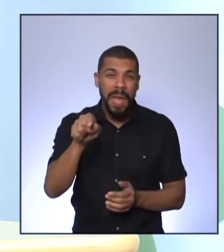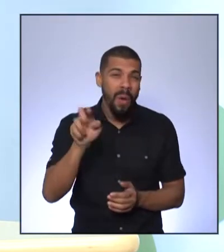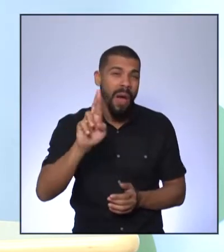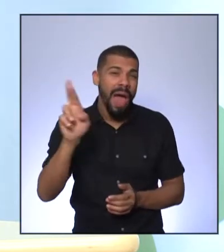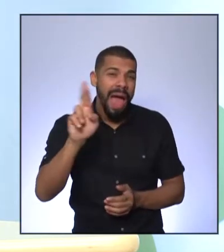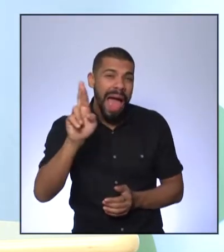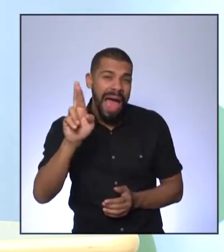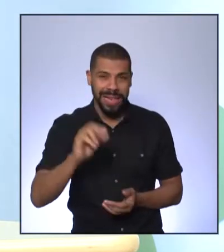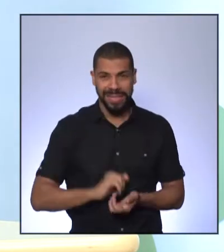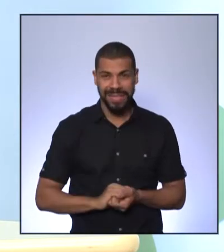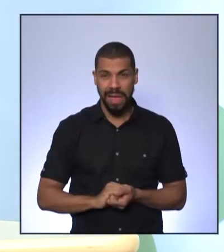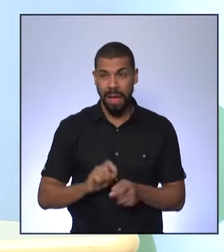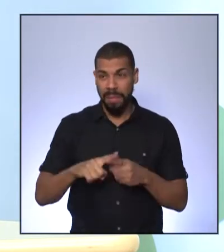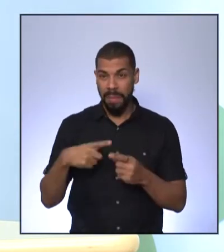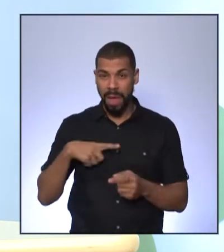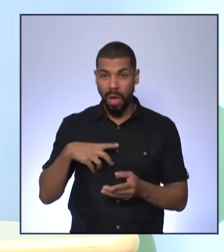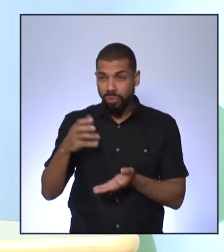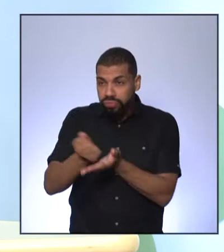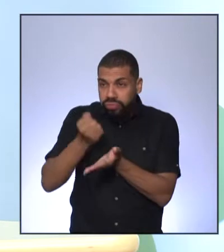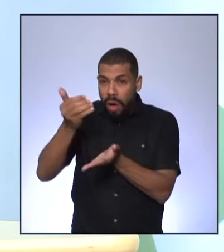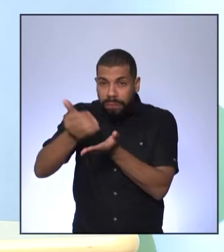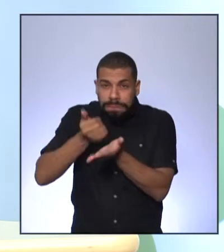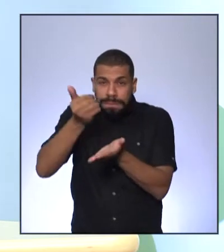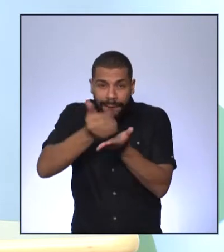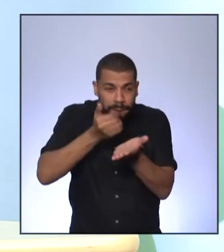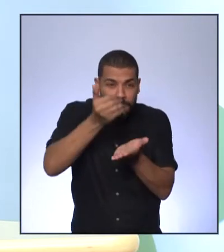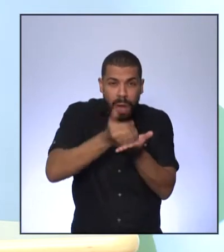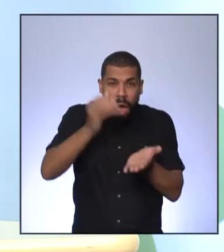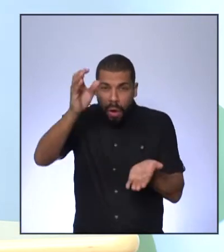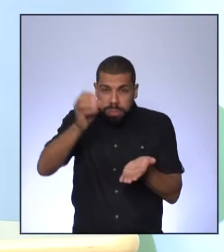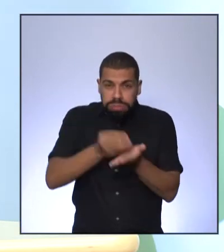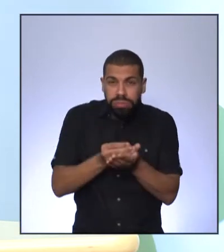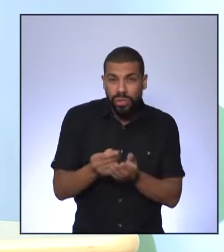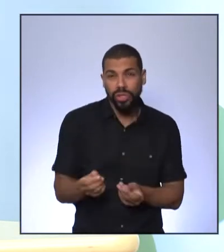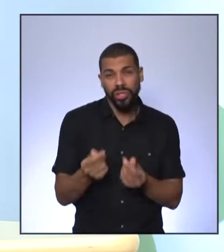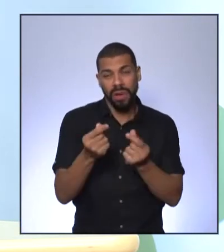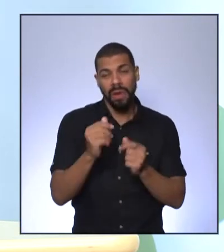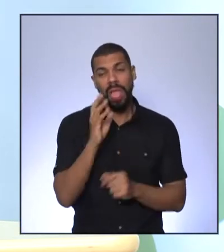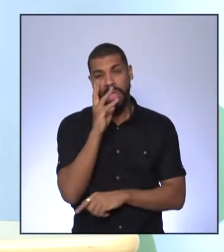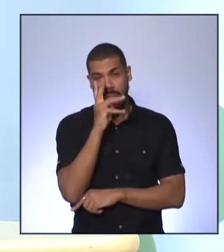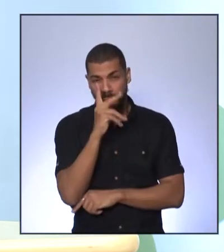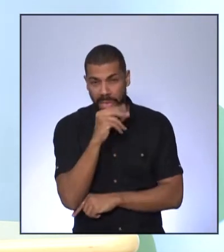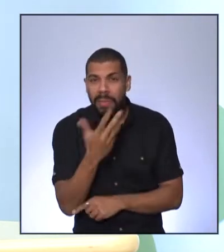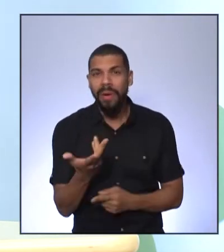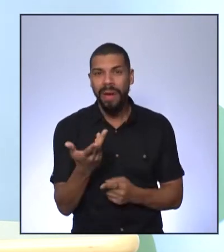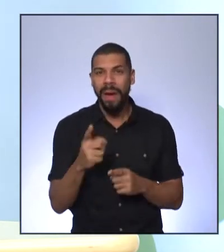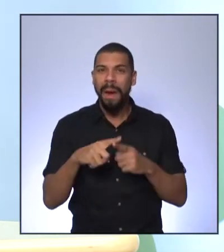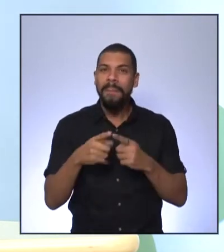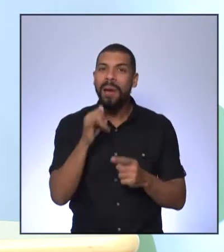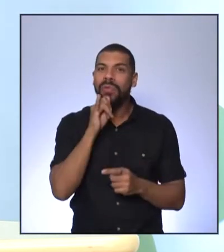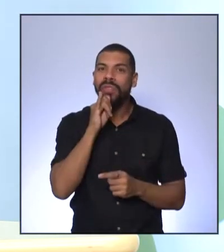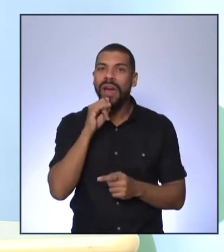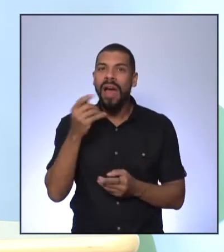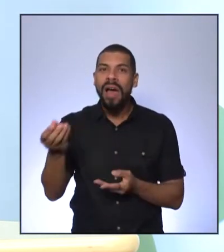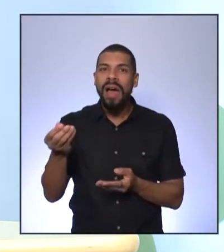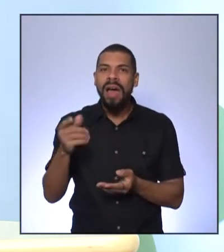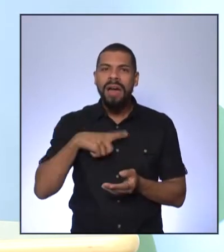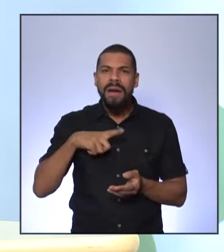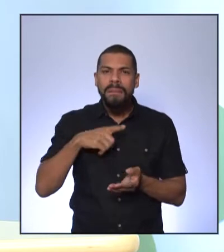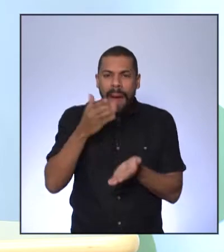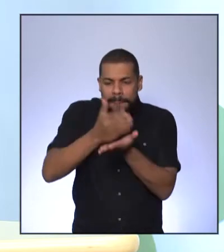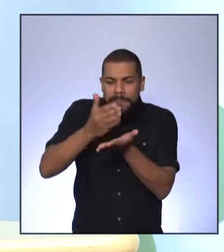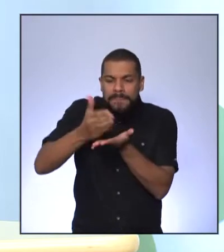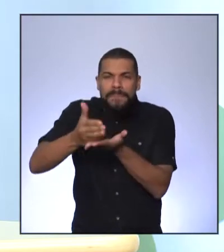conseguir juntar esse valor de dinheiro, vai levar um tempo. Então, eu não vou conseguir comprar. Mas e se eu chego lá e ele me oferece um crediário